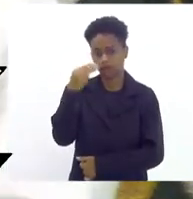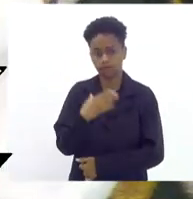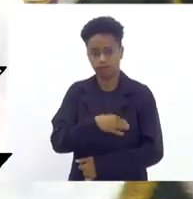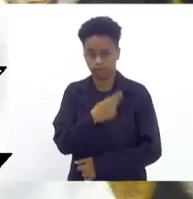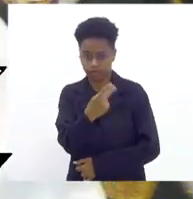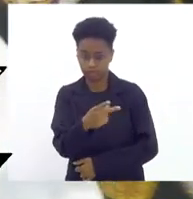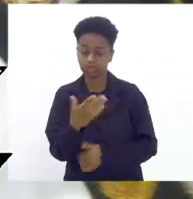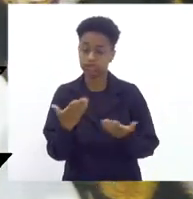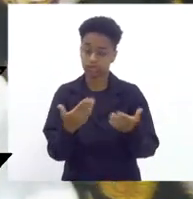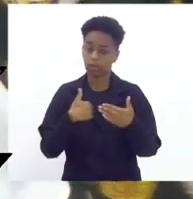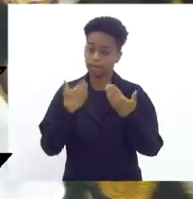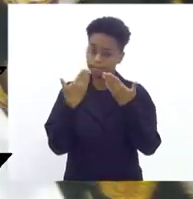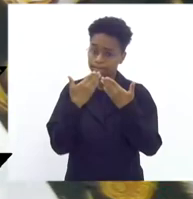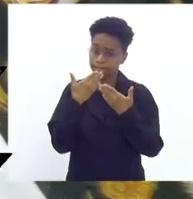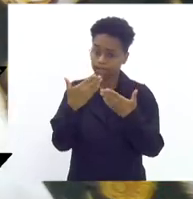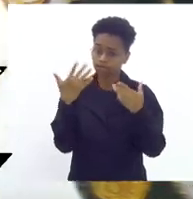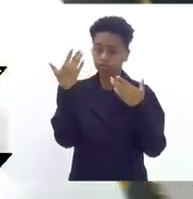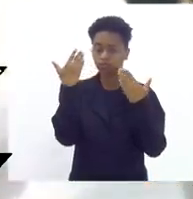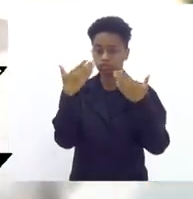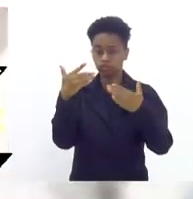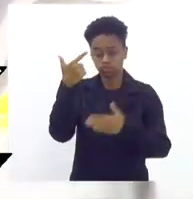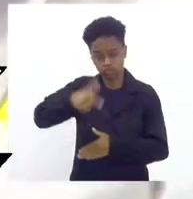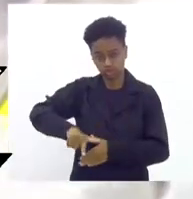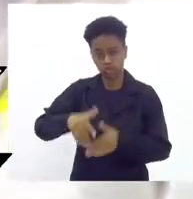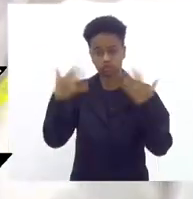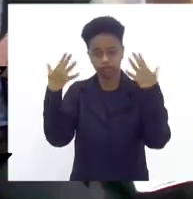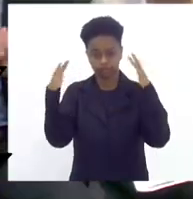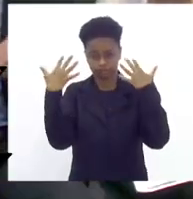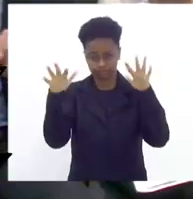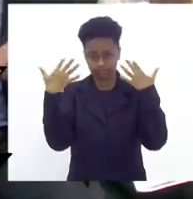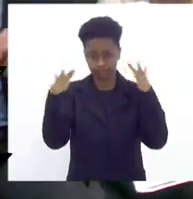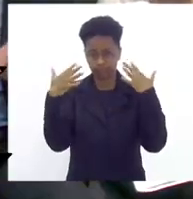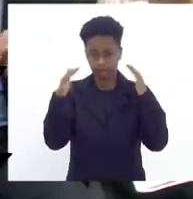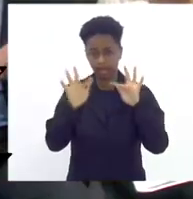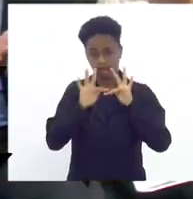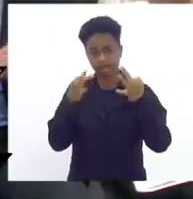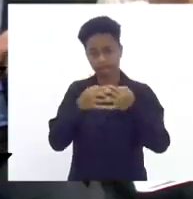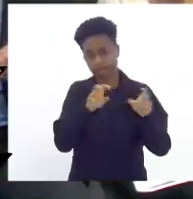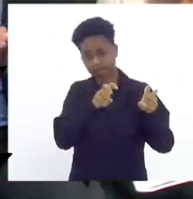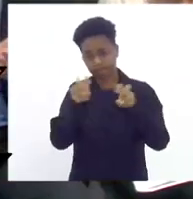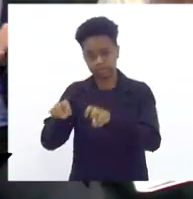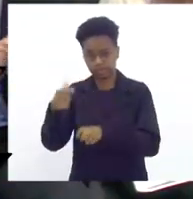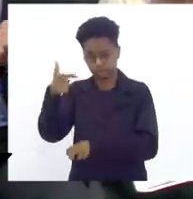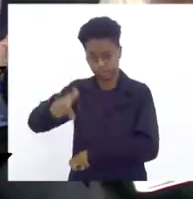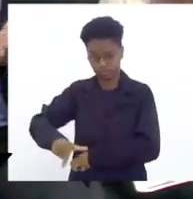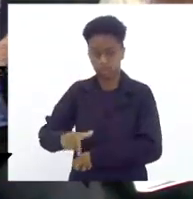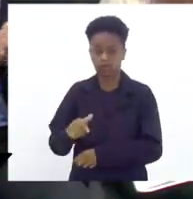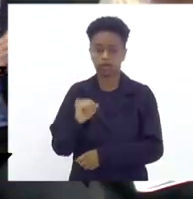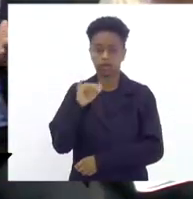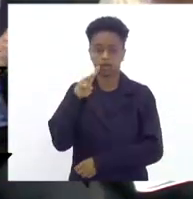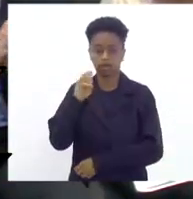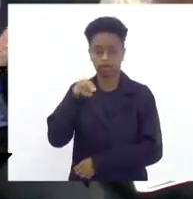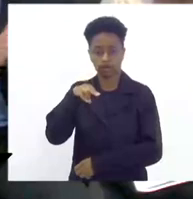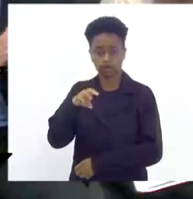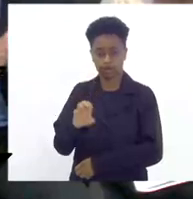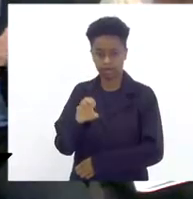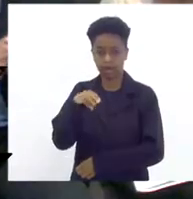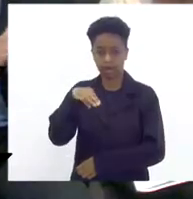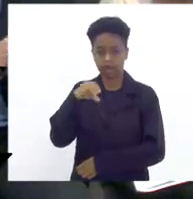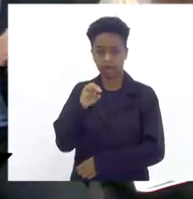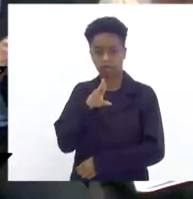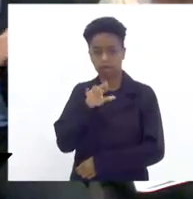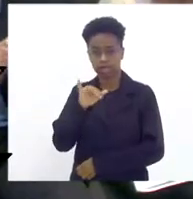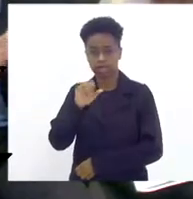a peça novamente Uma salva de palmas contra a família do Moisés se senta novamente Dana Ivone burrice